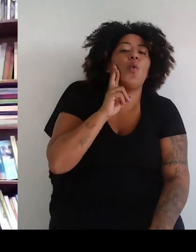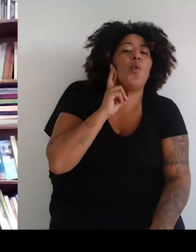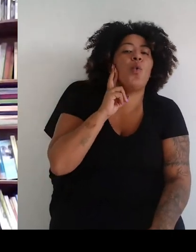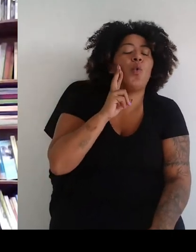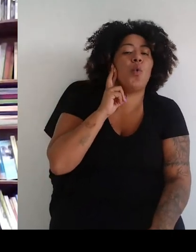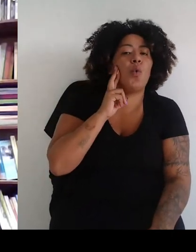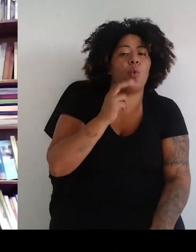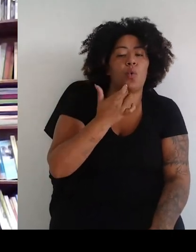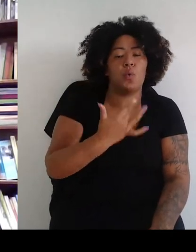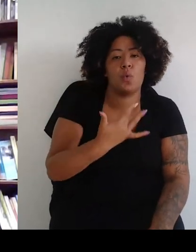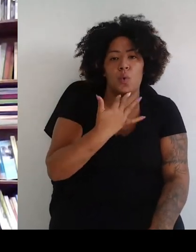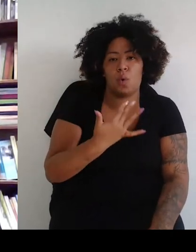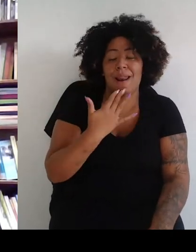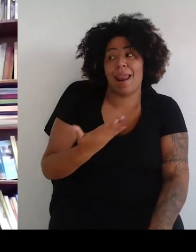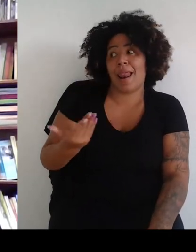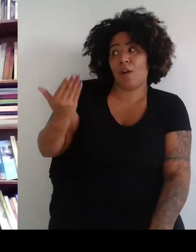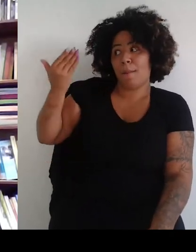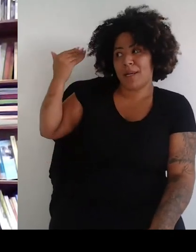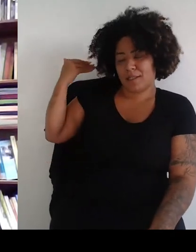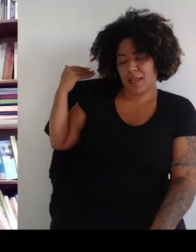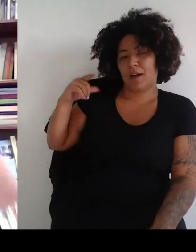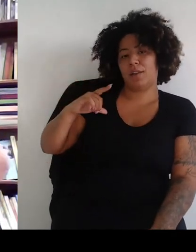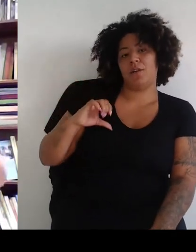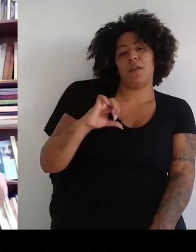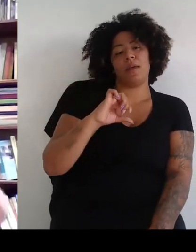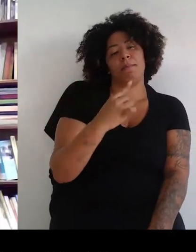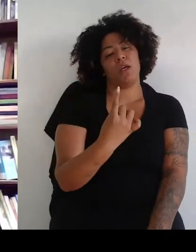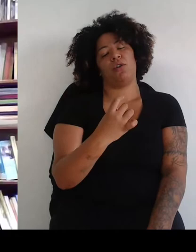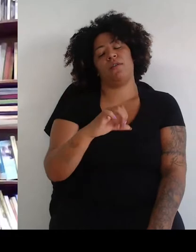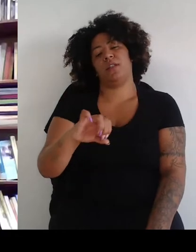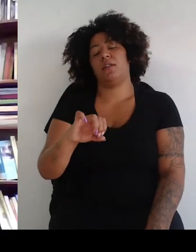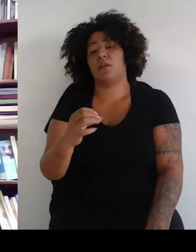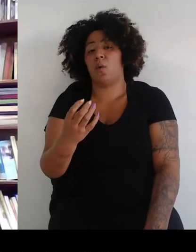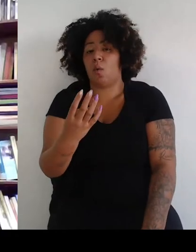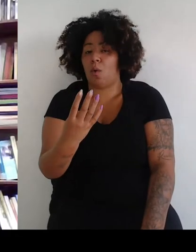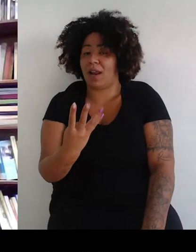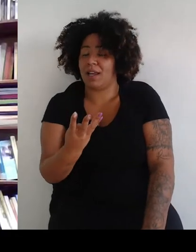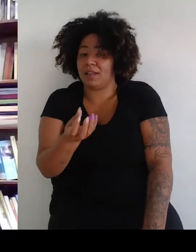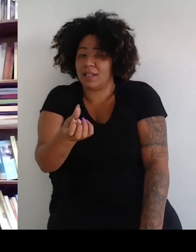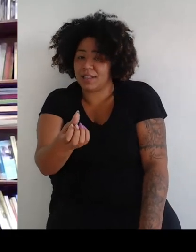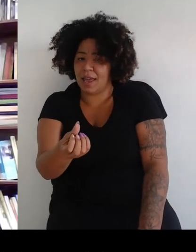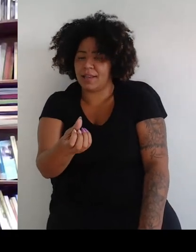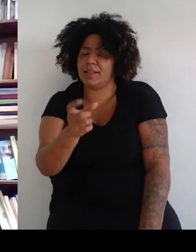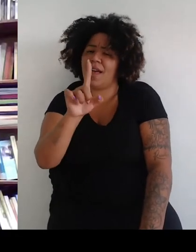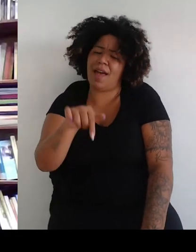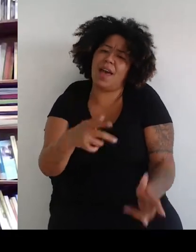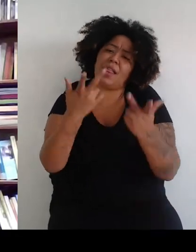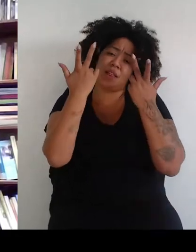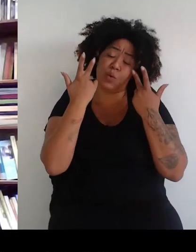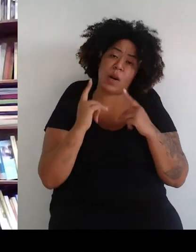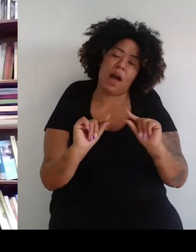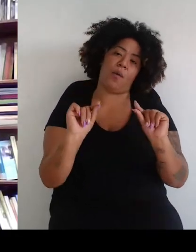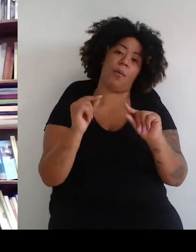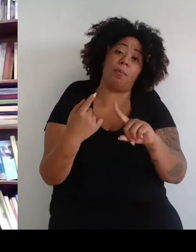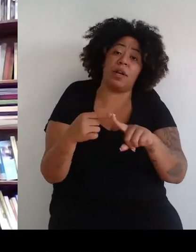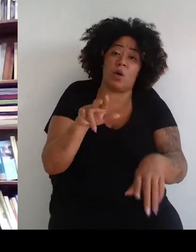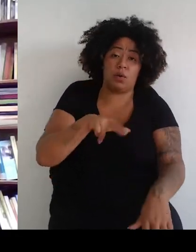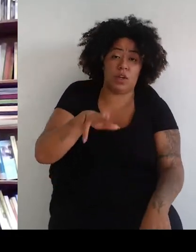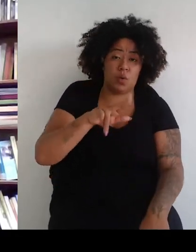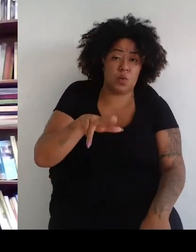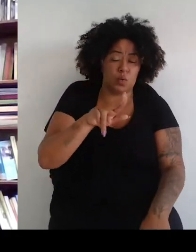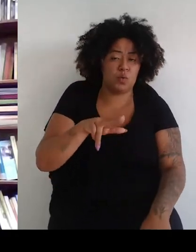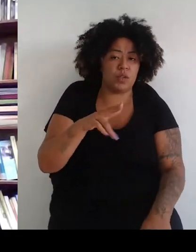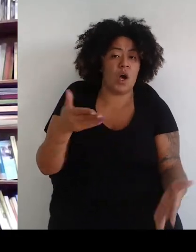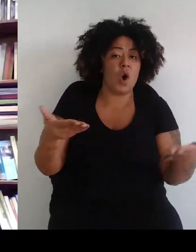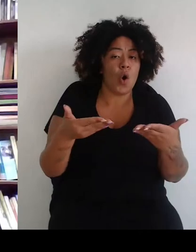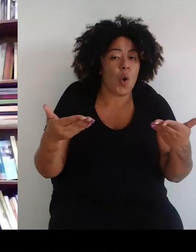de 1946 que eu dominei que mostrou aquela cor é muito pouco natural quando ele usa essa paleta mais vibrante